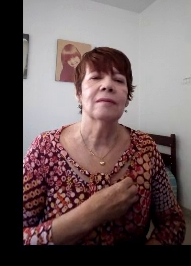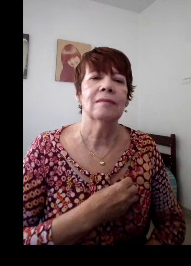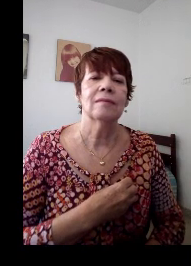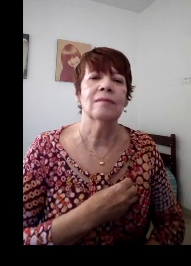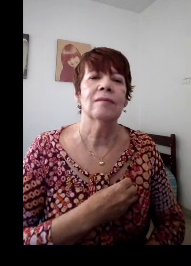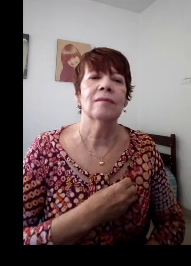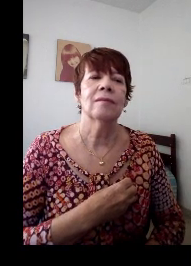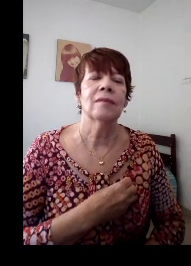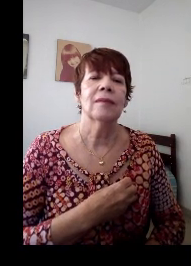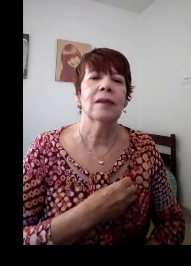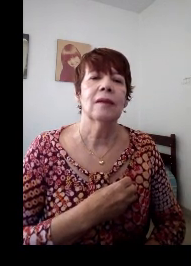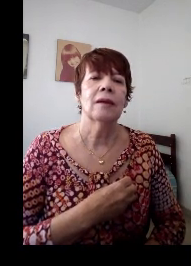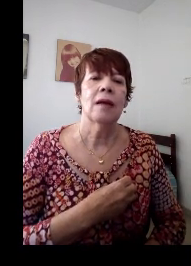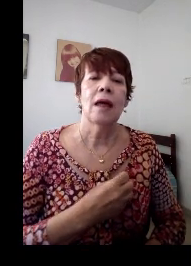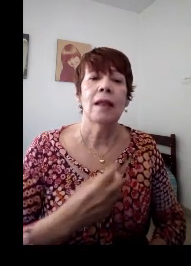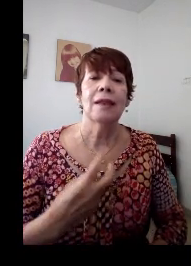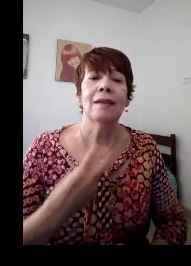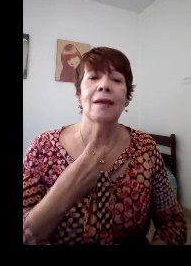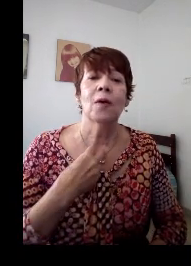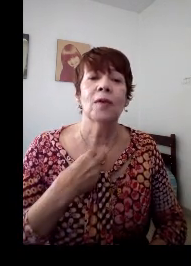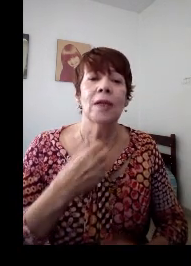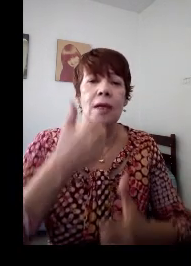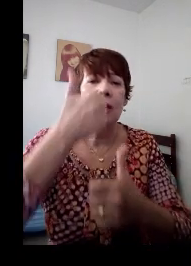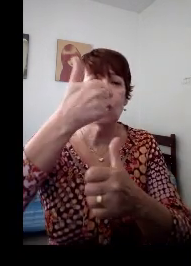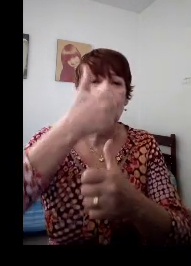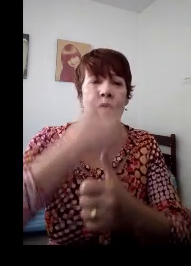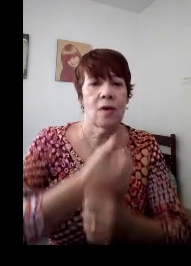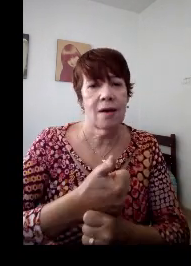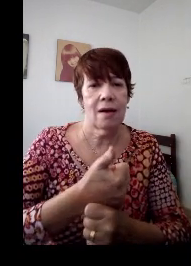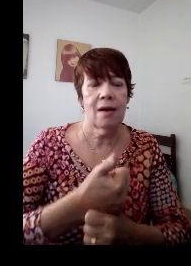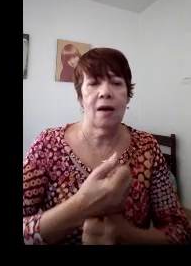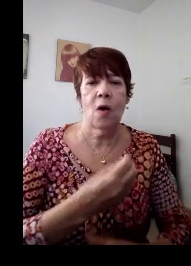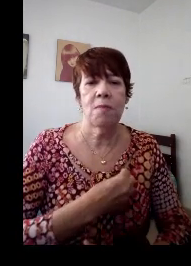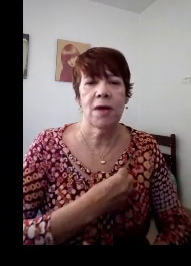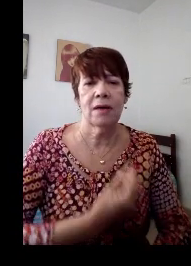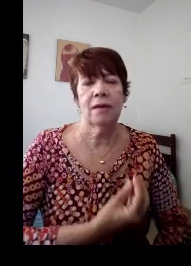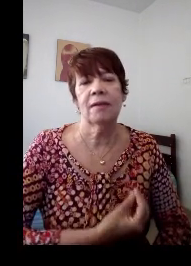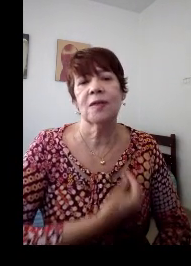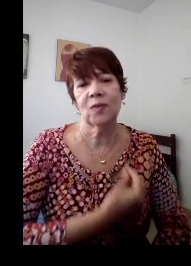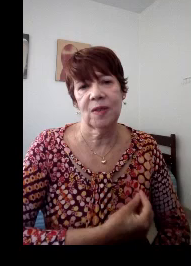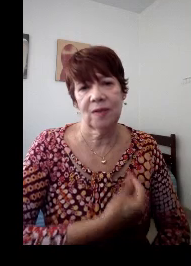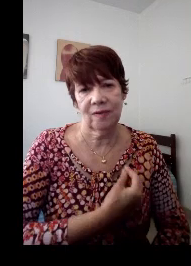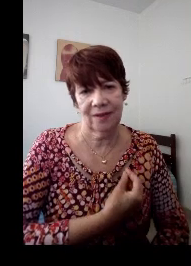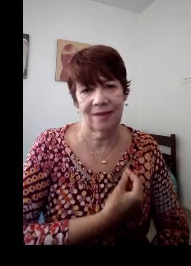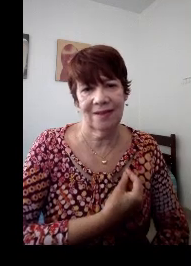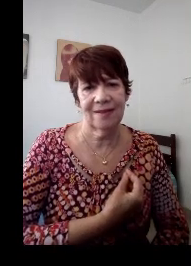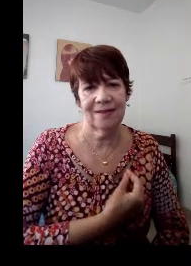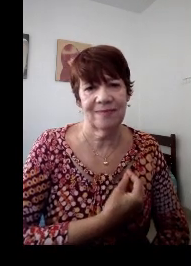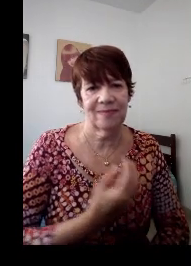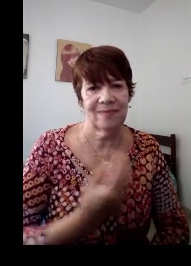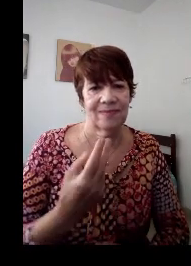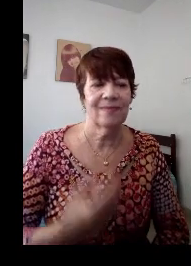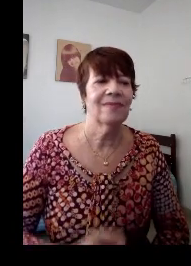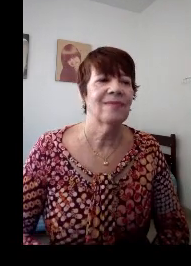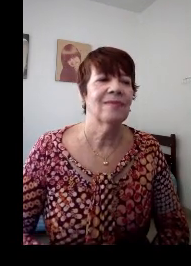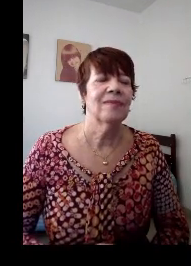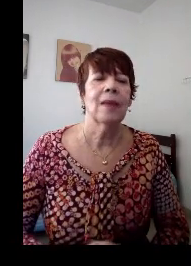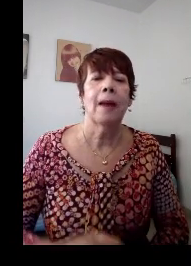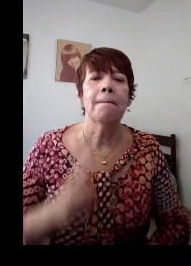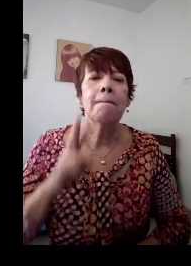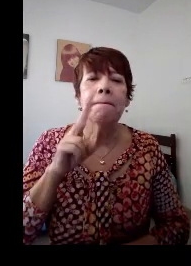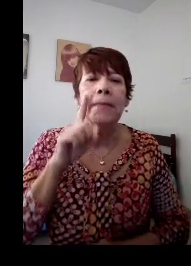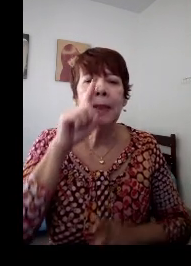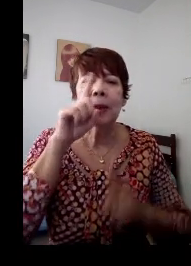correndo. Não sente ao lado do pecado para conversar, porque ele é